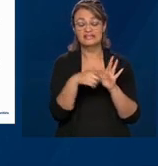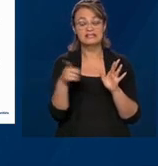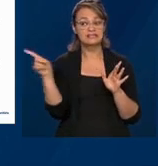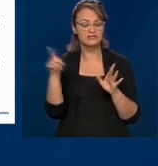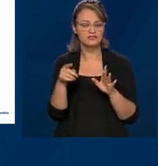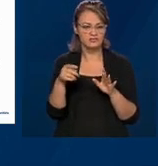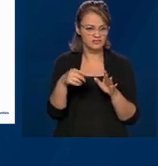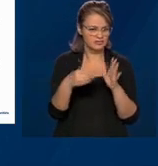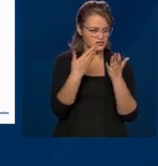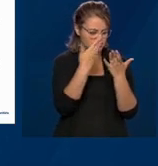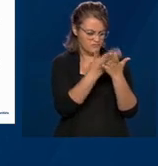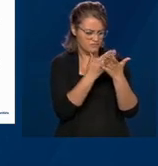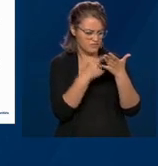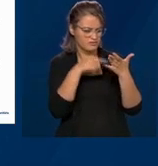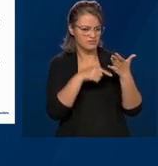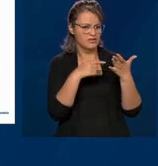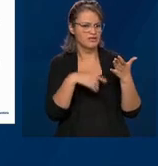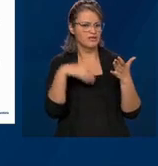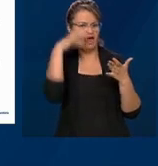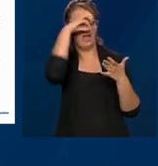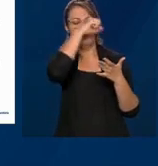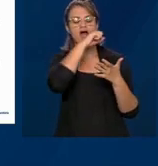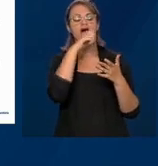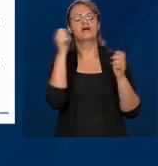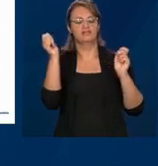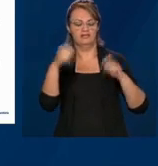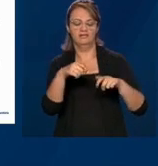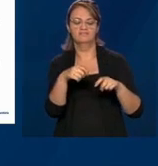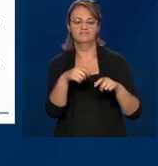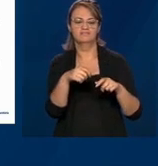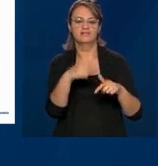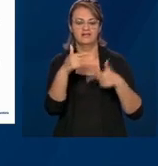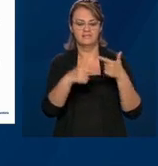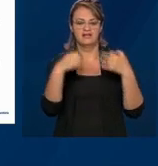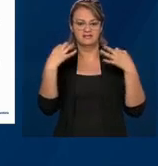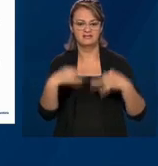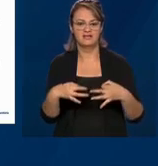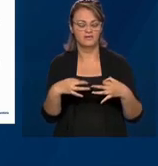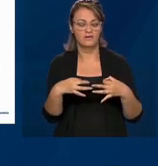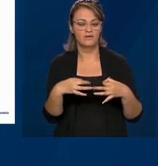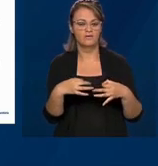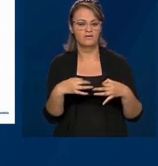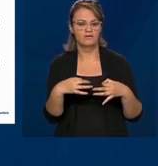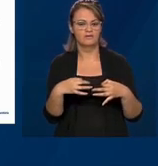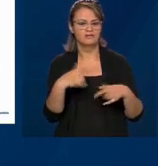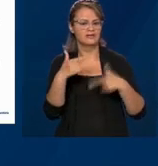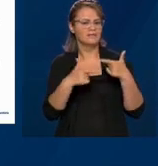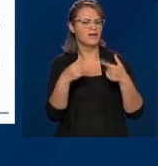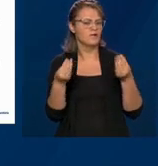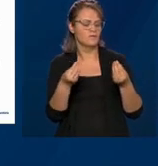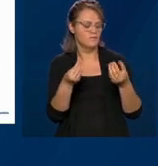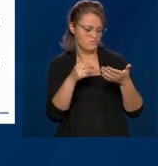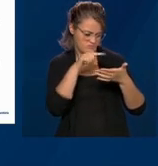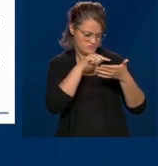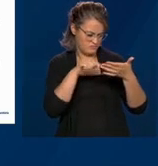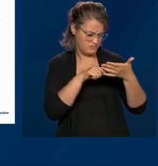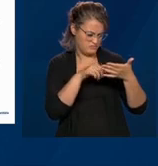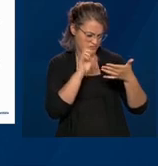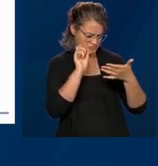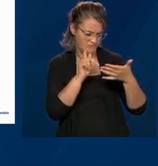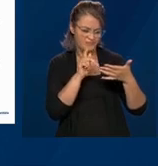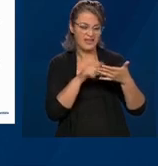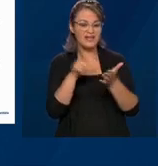de confrontar esses dados para exercermos a nossa função, que é a de verificar as alegações e colocar em